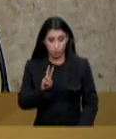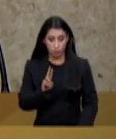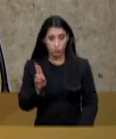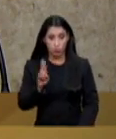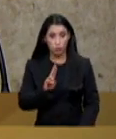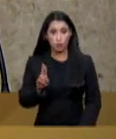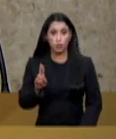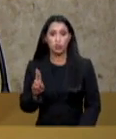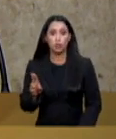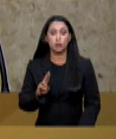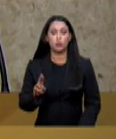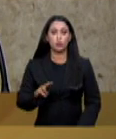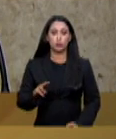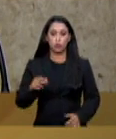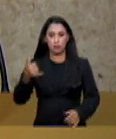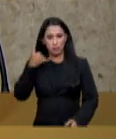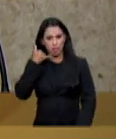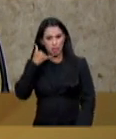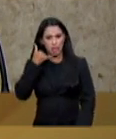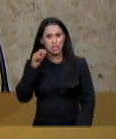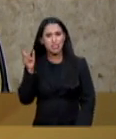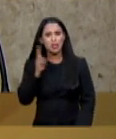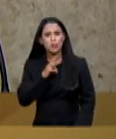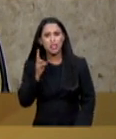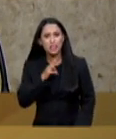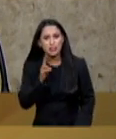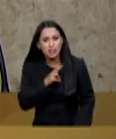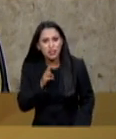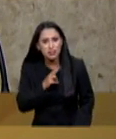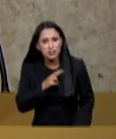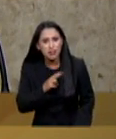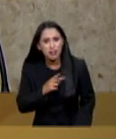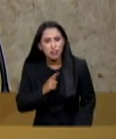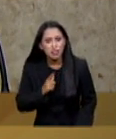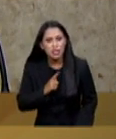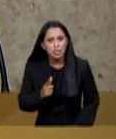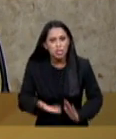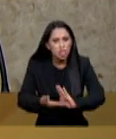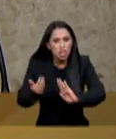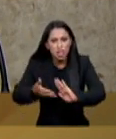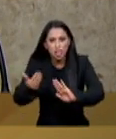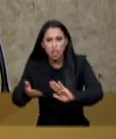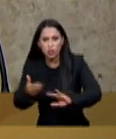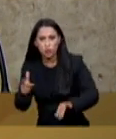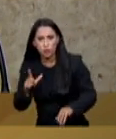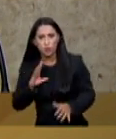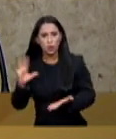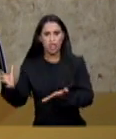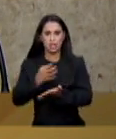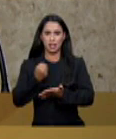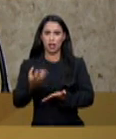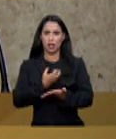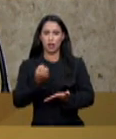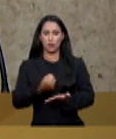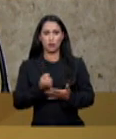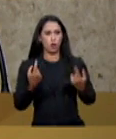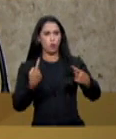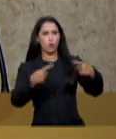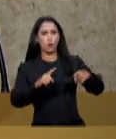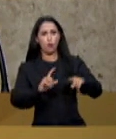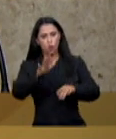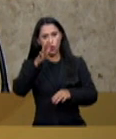serviços telefônicos de atendimento a emergências envolvendo remoções ou resgates, combate a